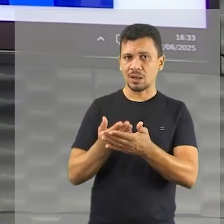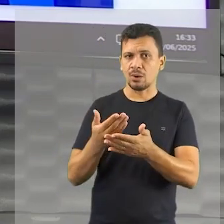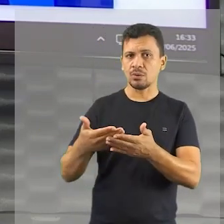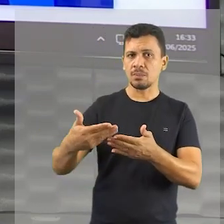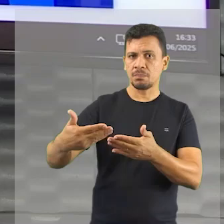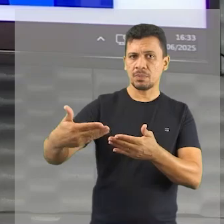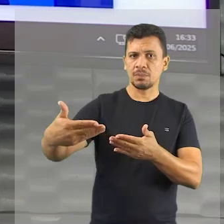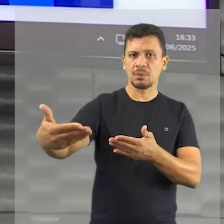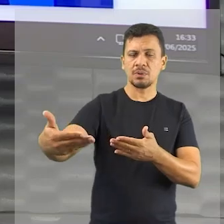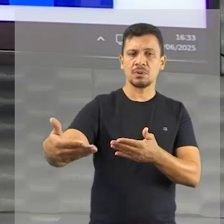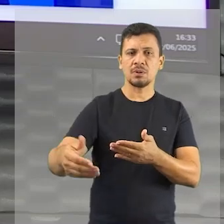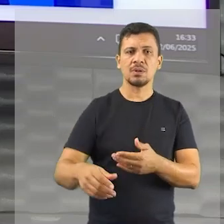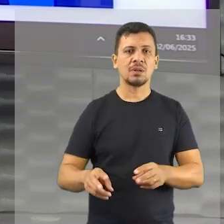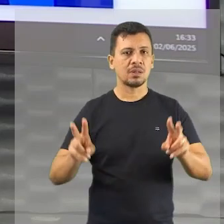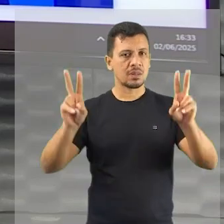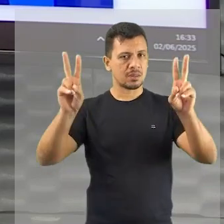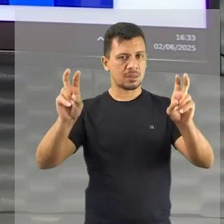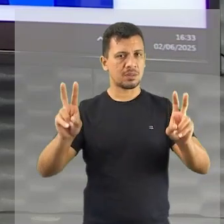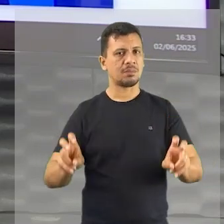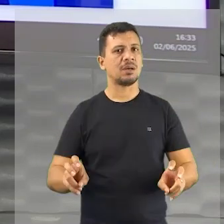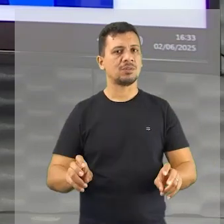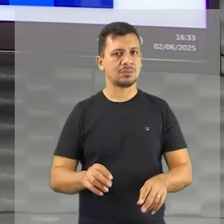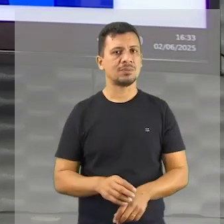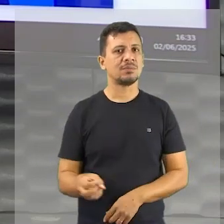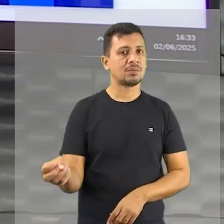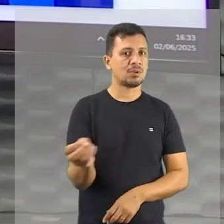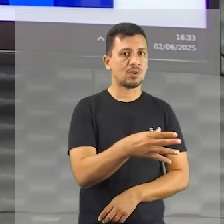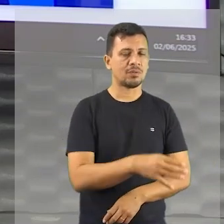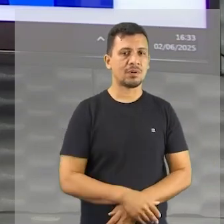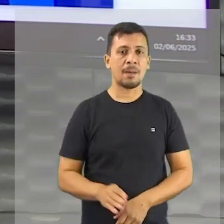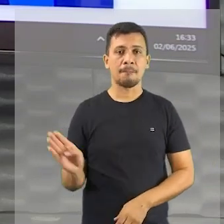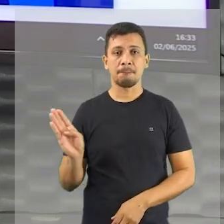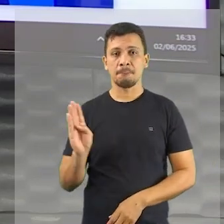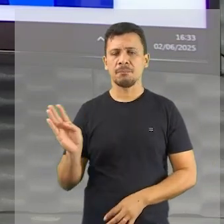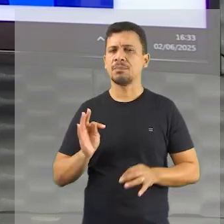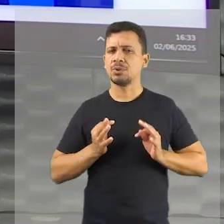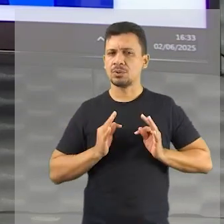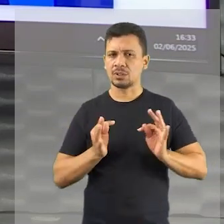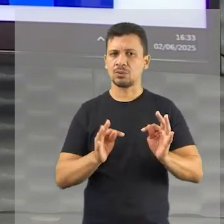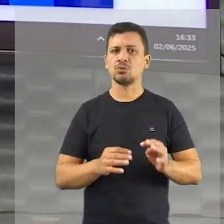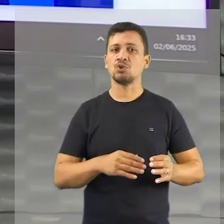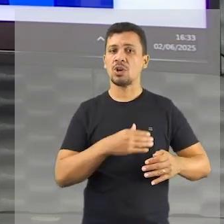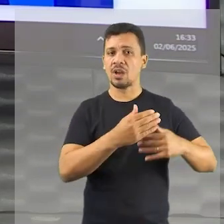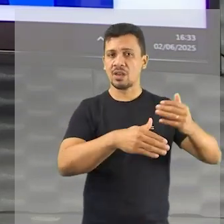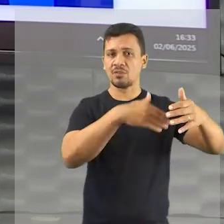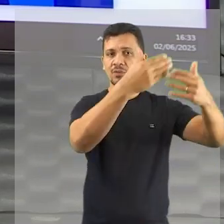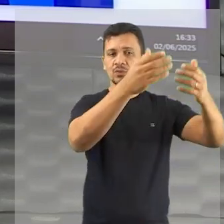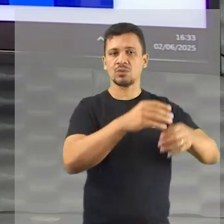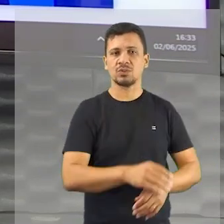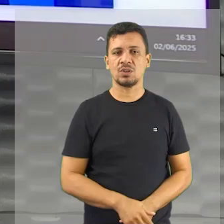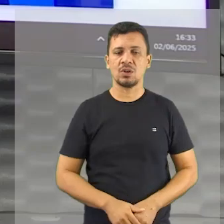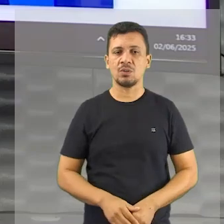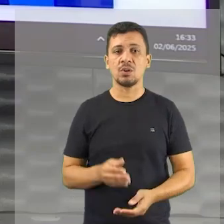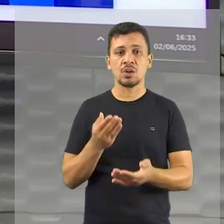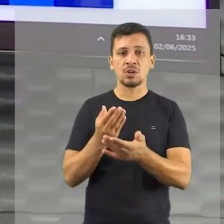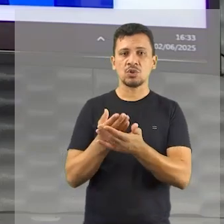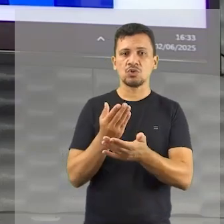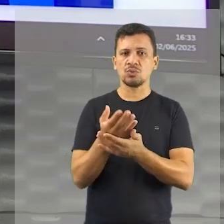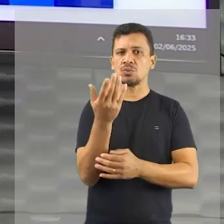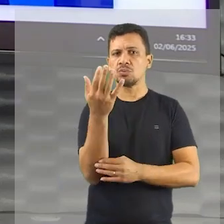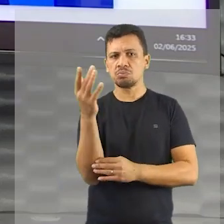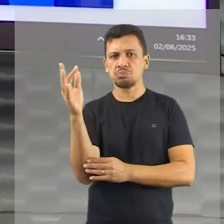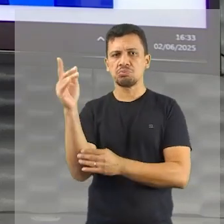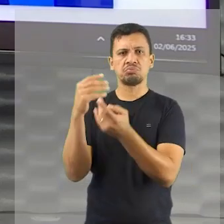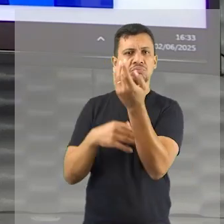já serão com outras temáticas, a gente vai falar um pouquinho de biotecnologia, de evolução, de ecologia, que são